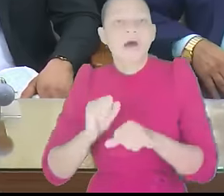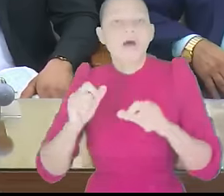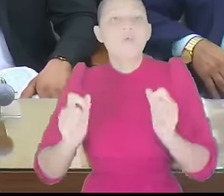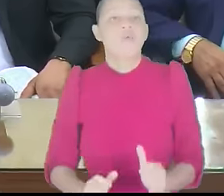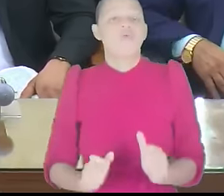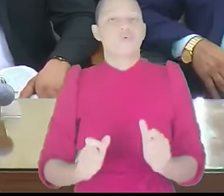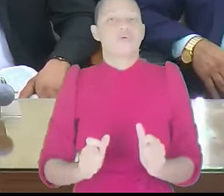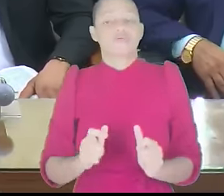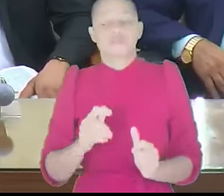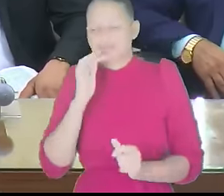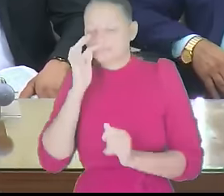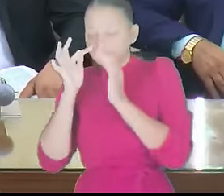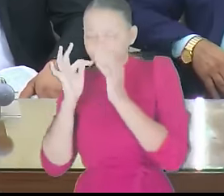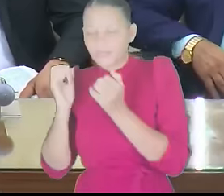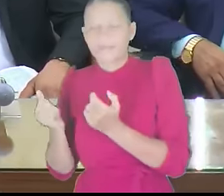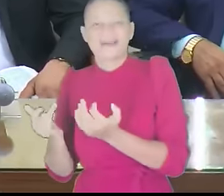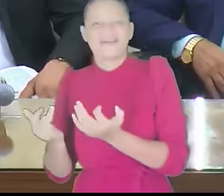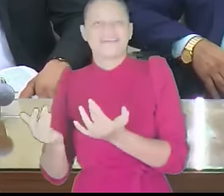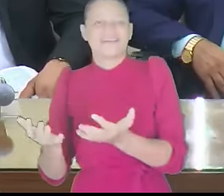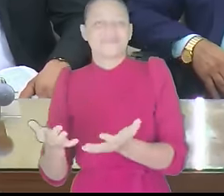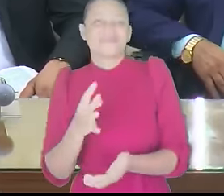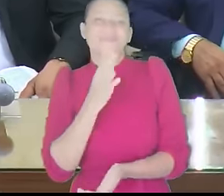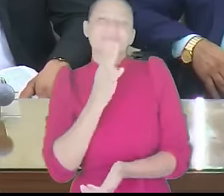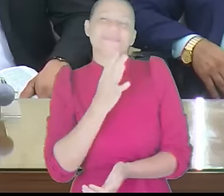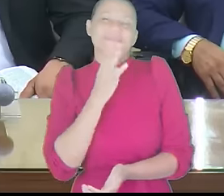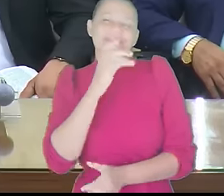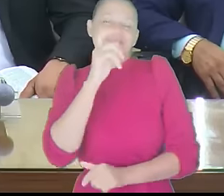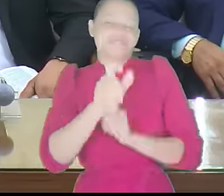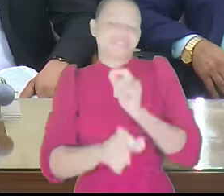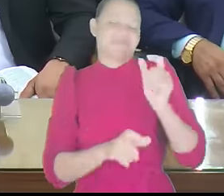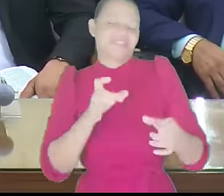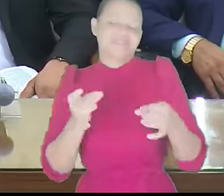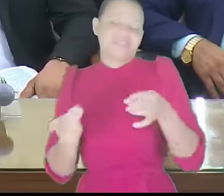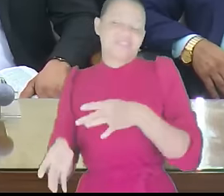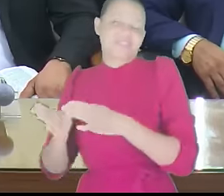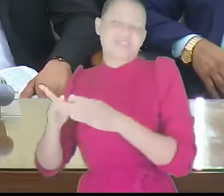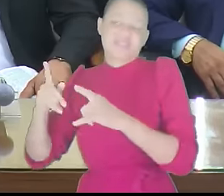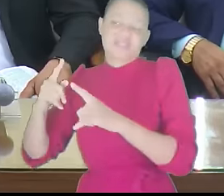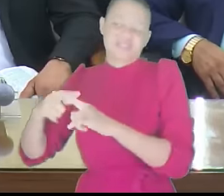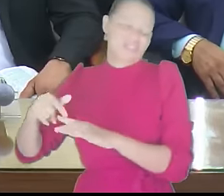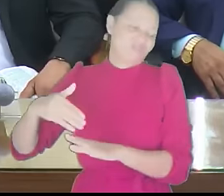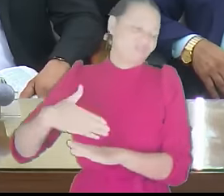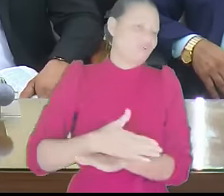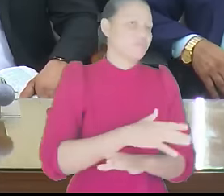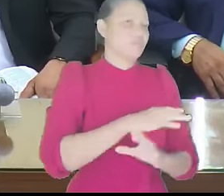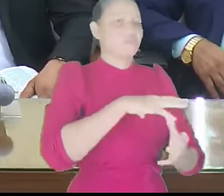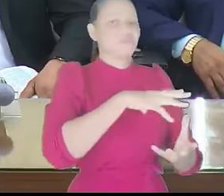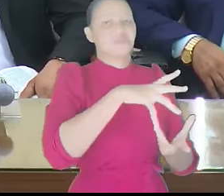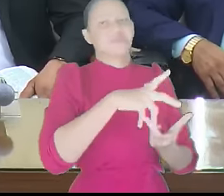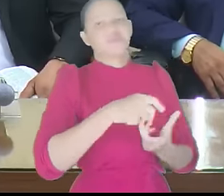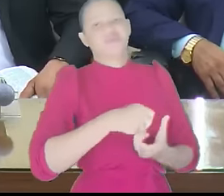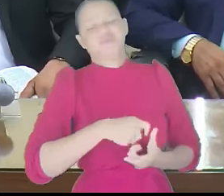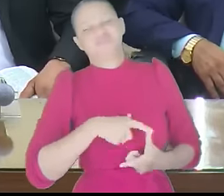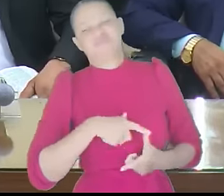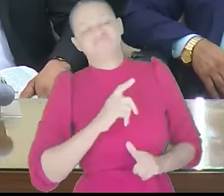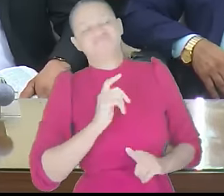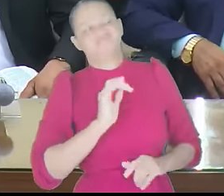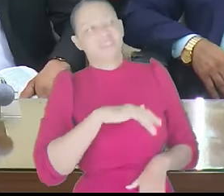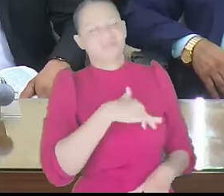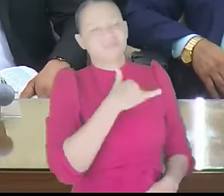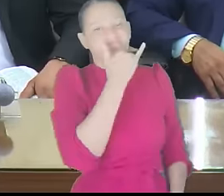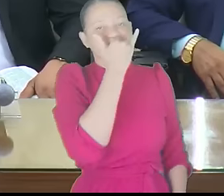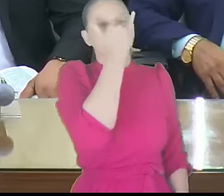jardim. Conheço pessoas que saíram do jardim e foram andar pela cidade. E depois eles